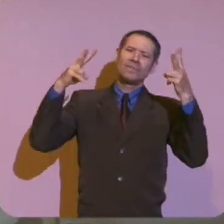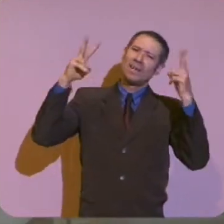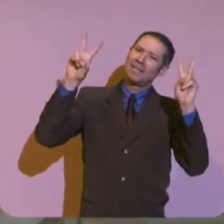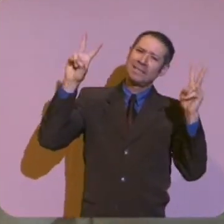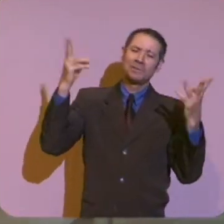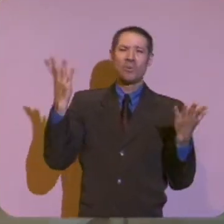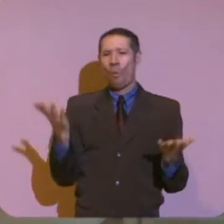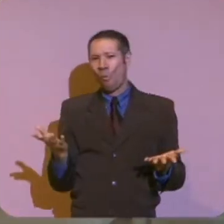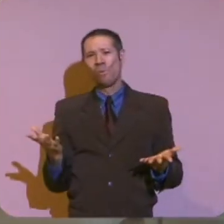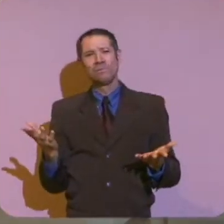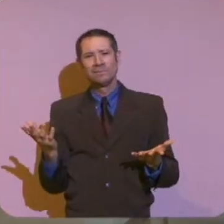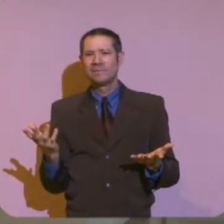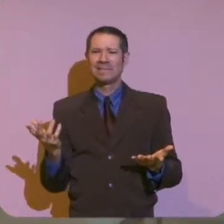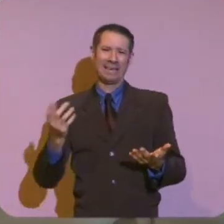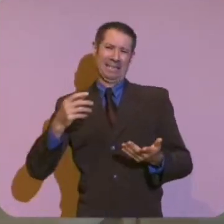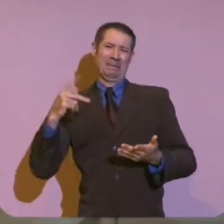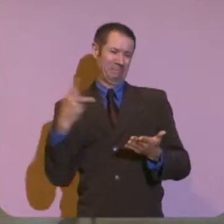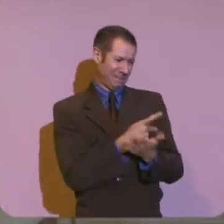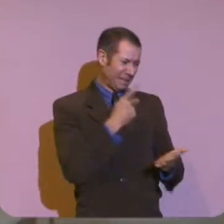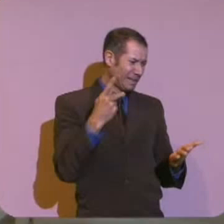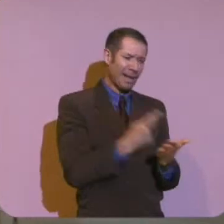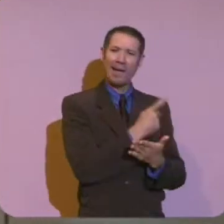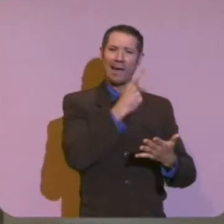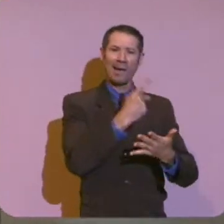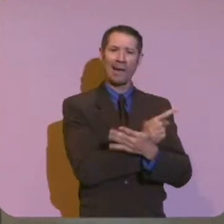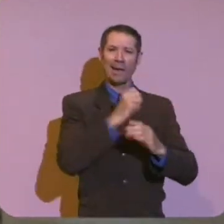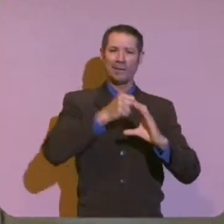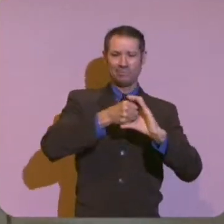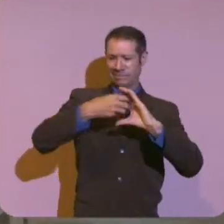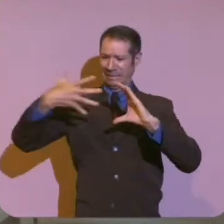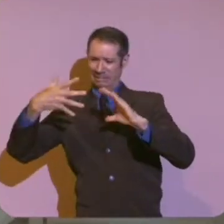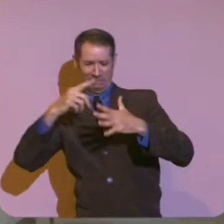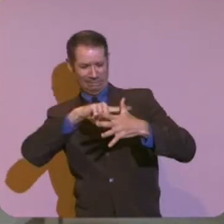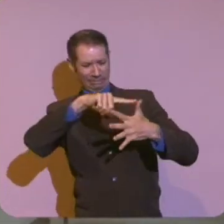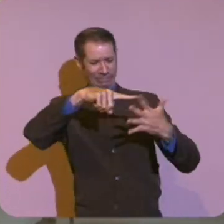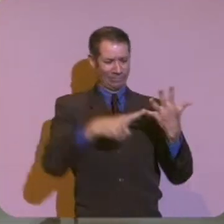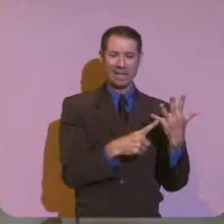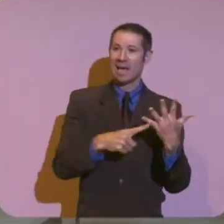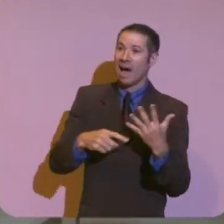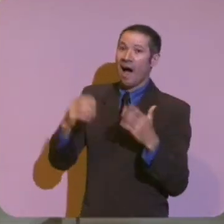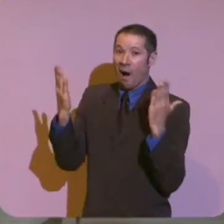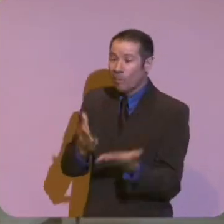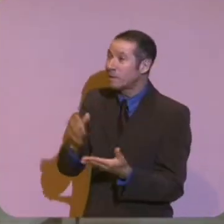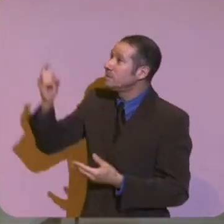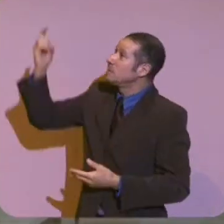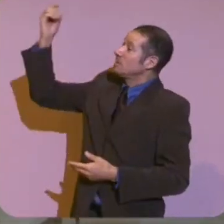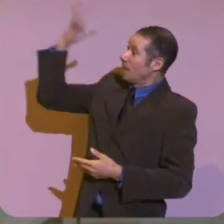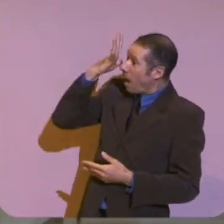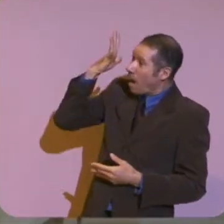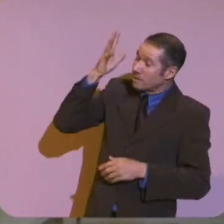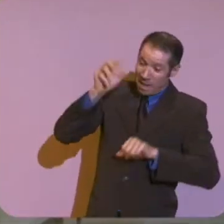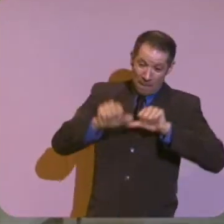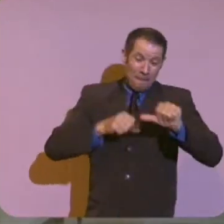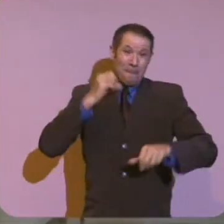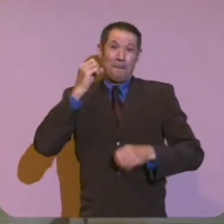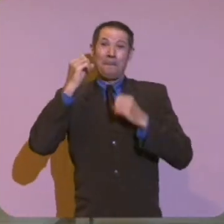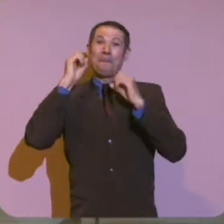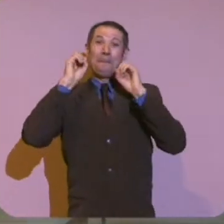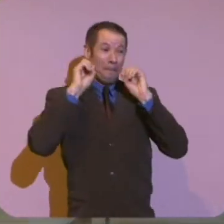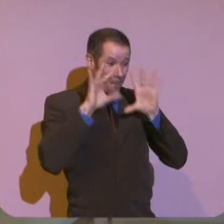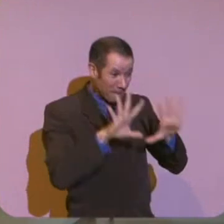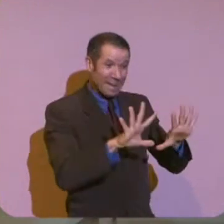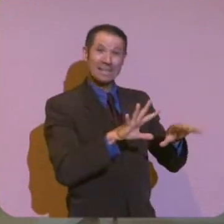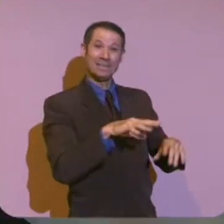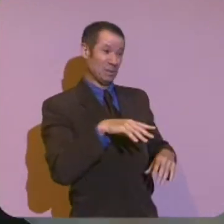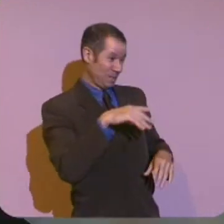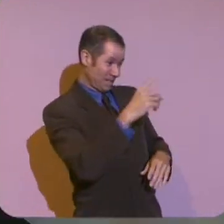tão negligente em tantos aspectos, e agora Deus está me dando graça para ser uma bênção na vida dele.